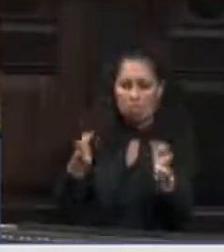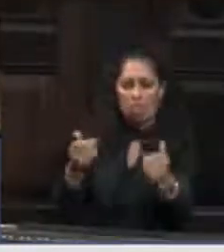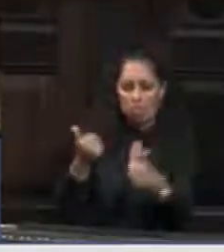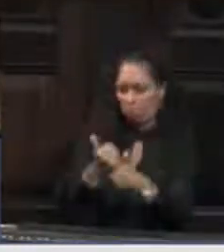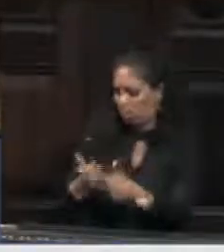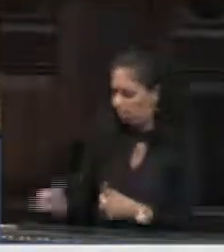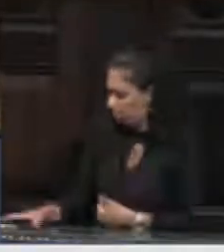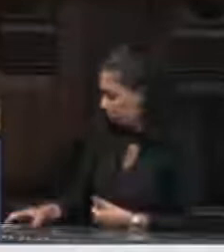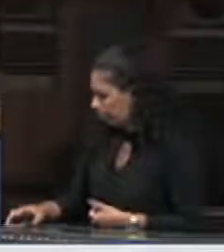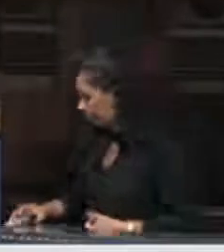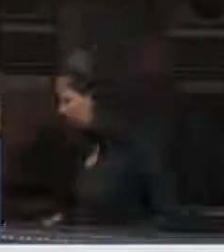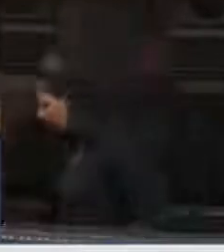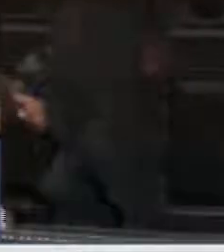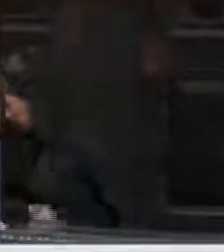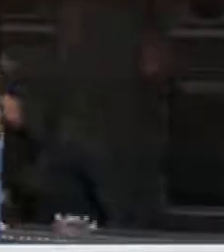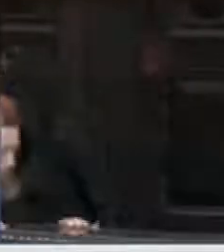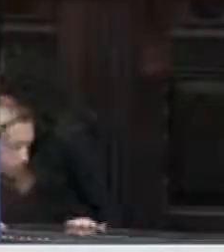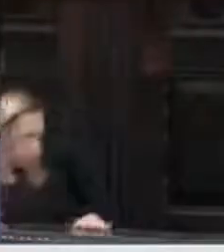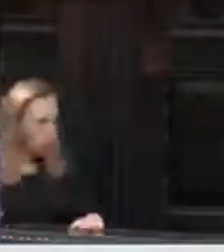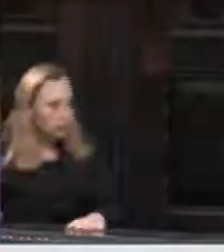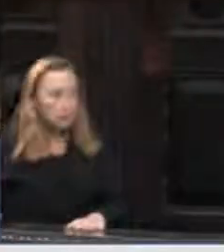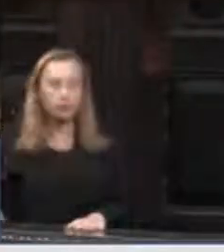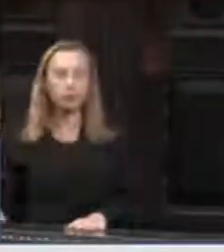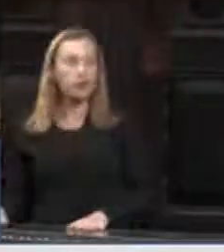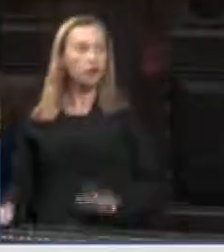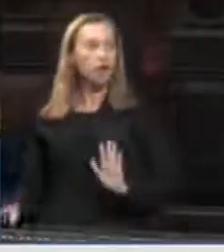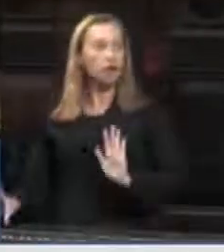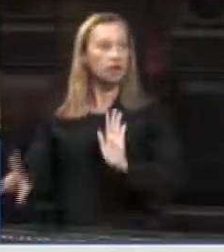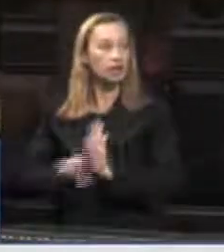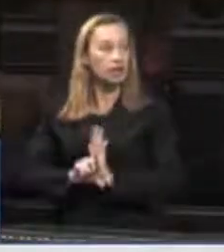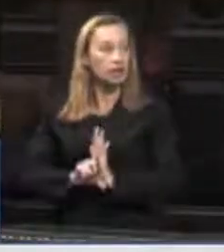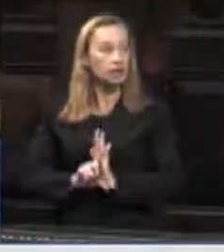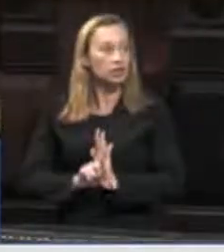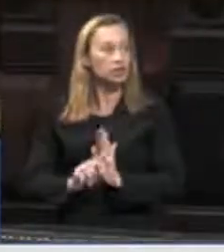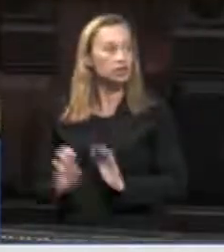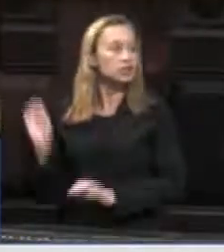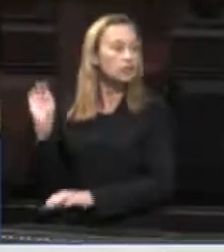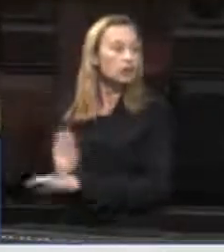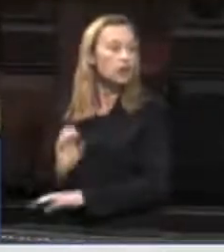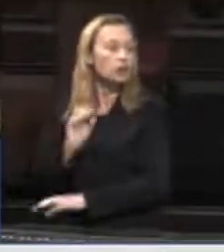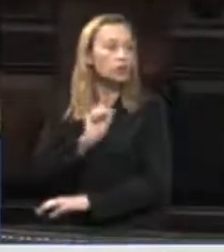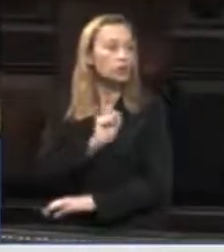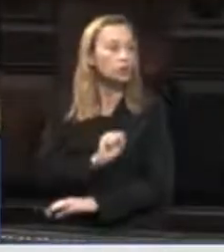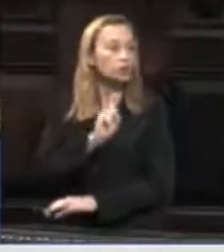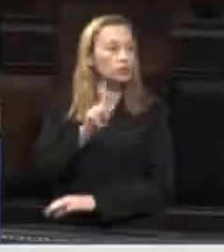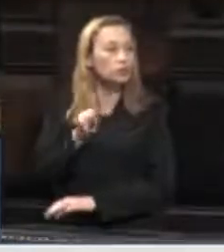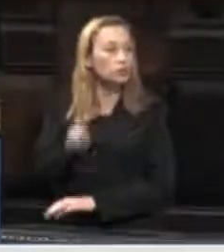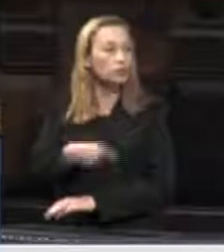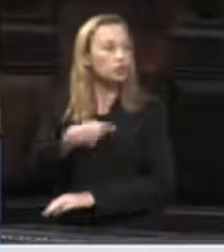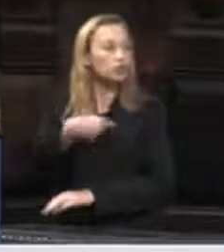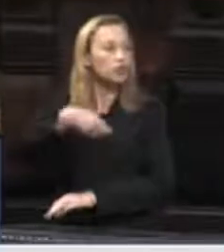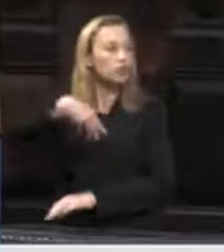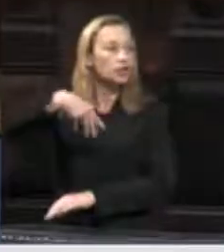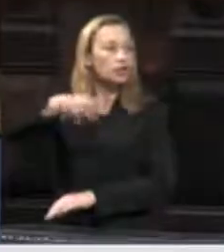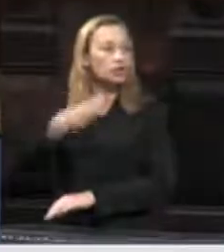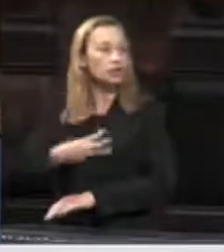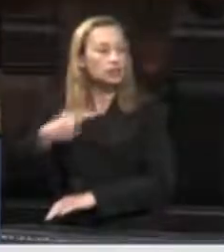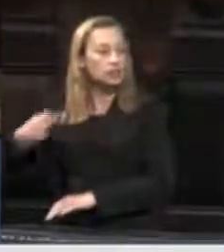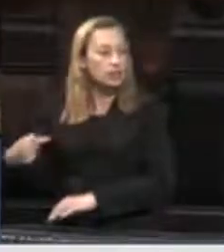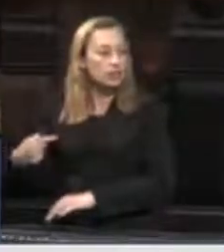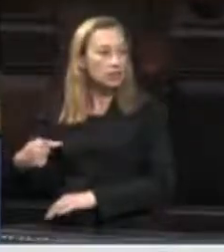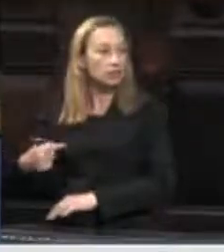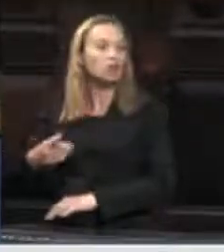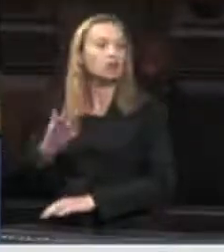a lei estadual 8.037, de 2018, do nosso colega Flávio